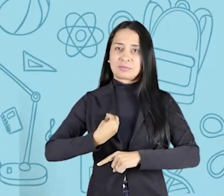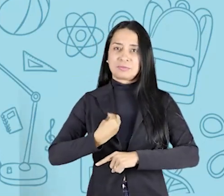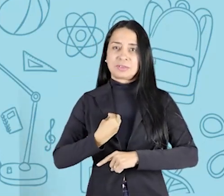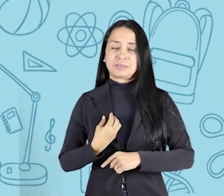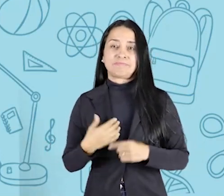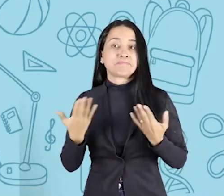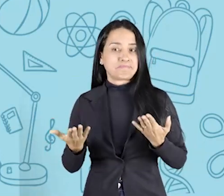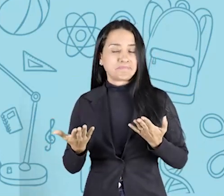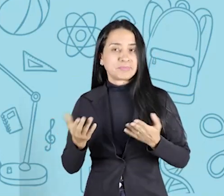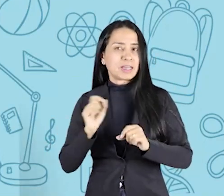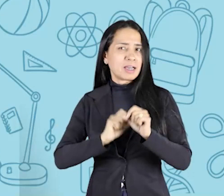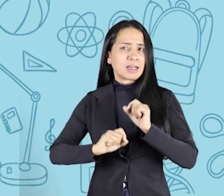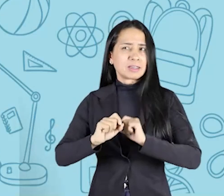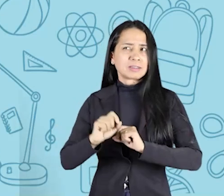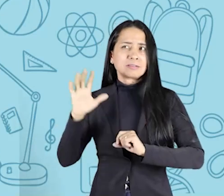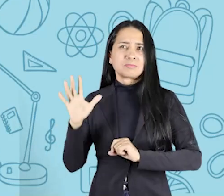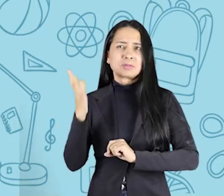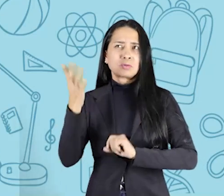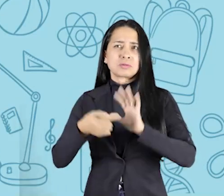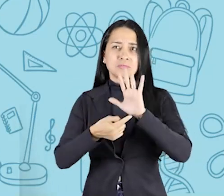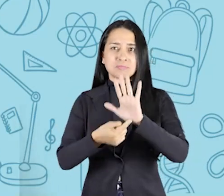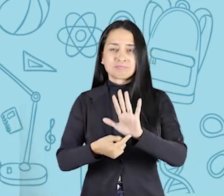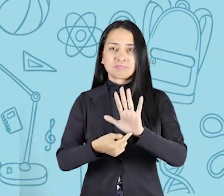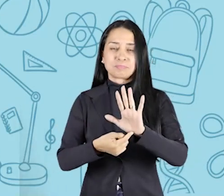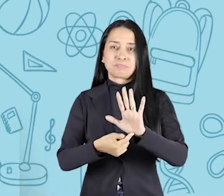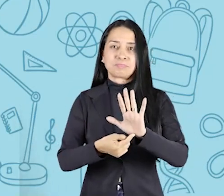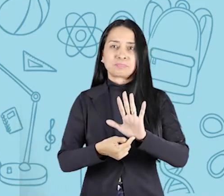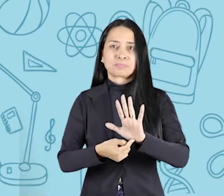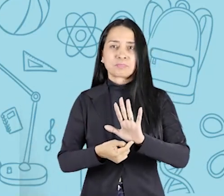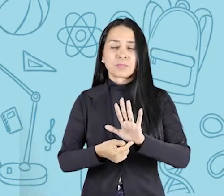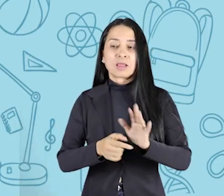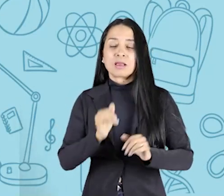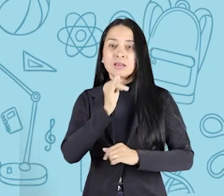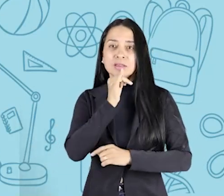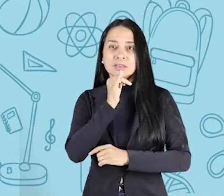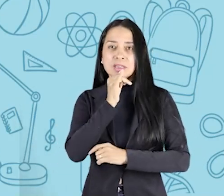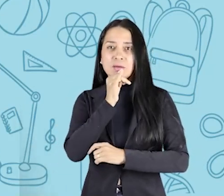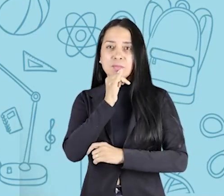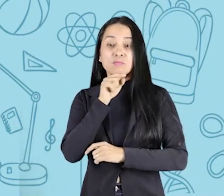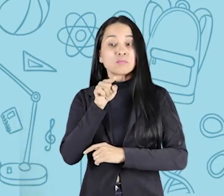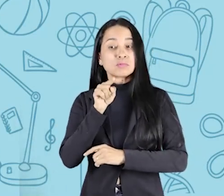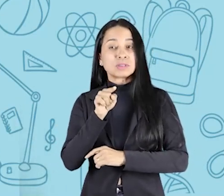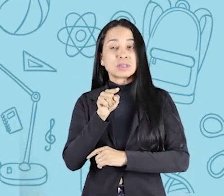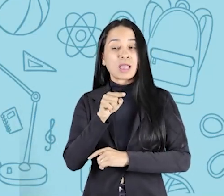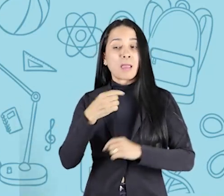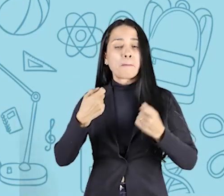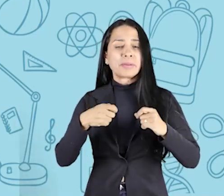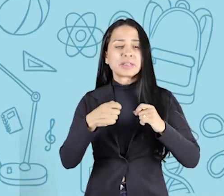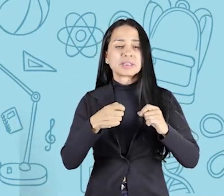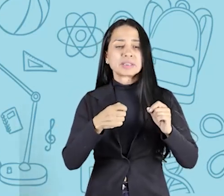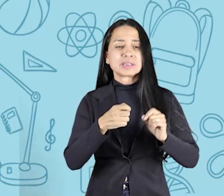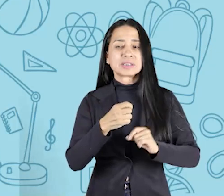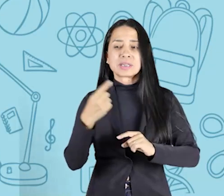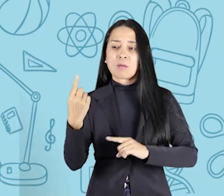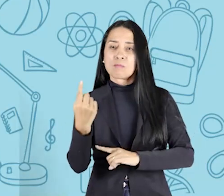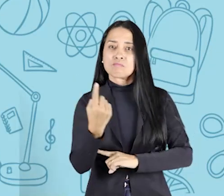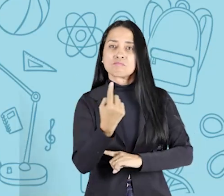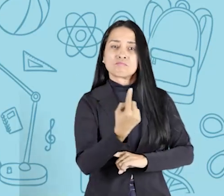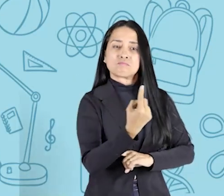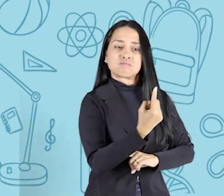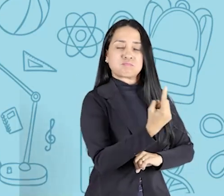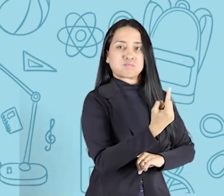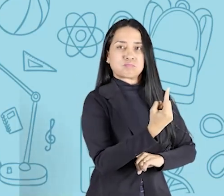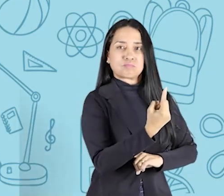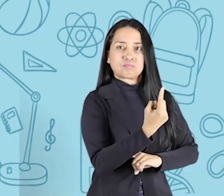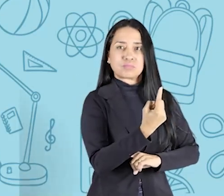aqui para te dar algumas situações. Exemplo, imagina que você precisa se deslocar de um ponto para o outro.